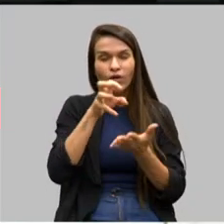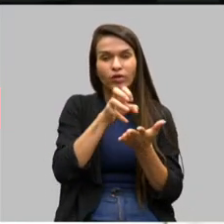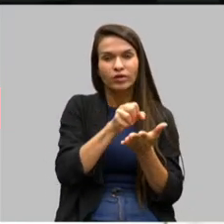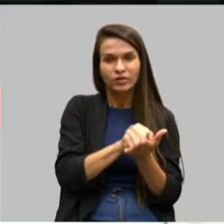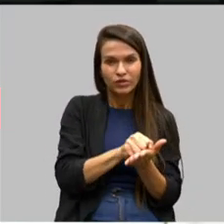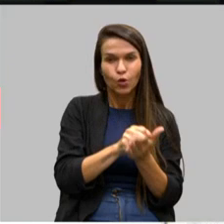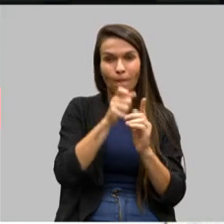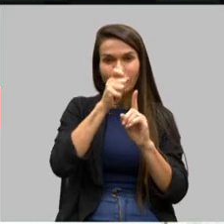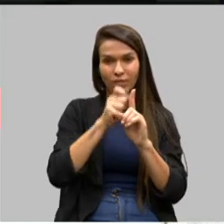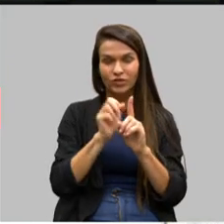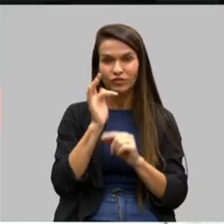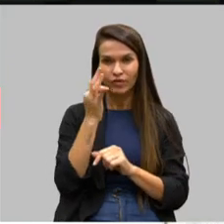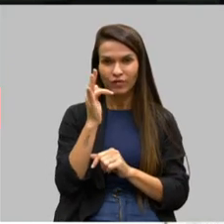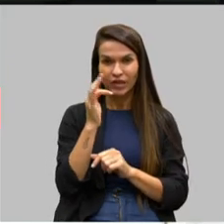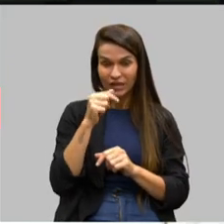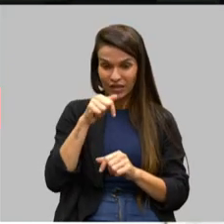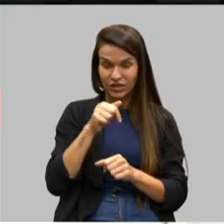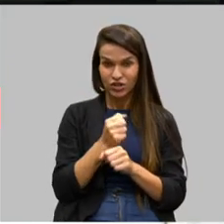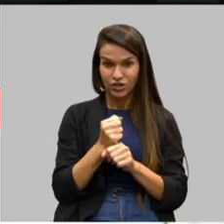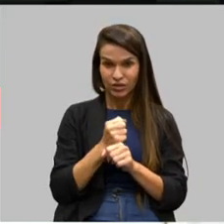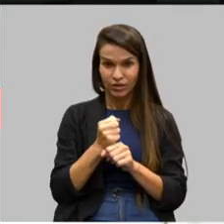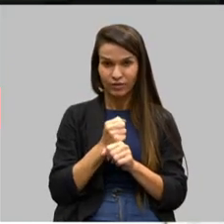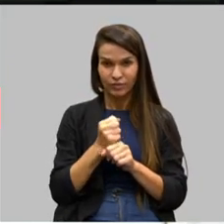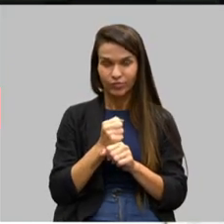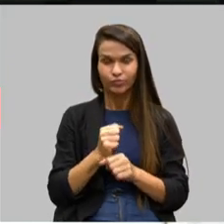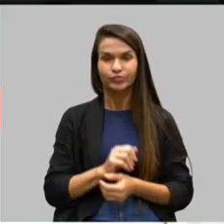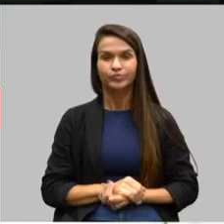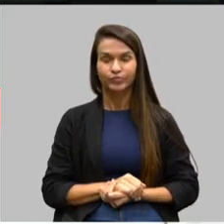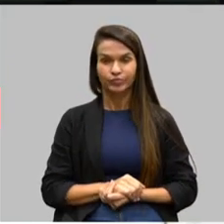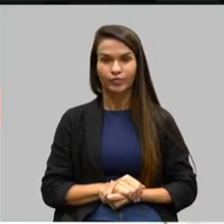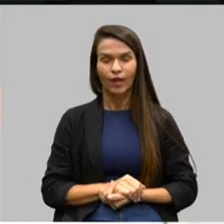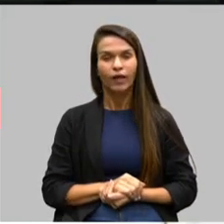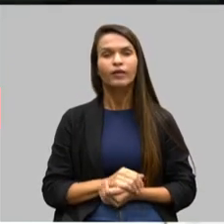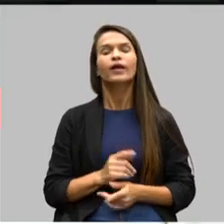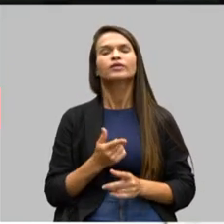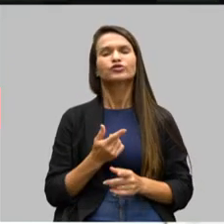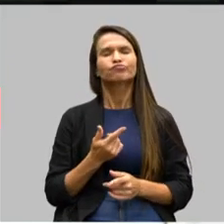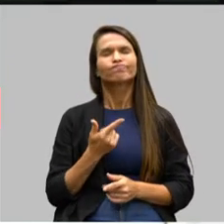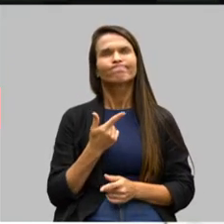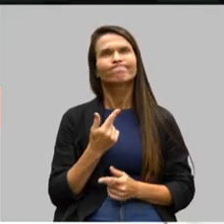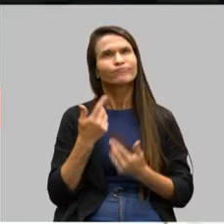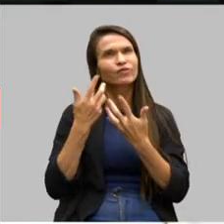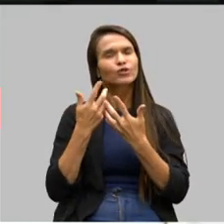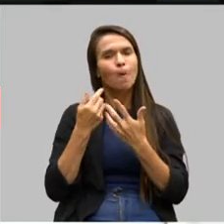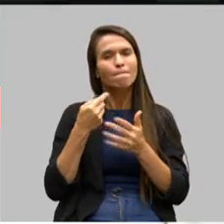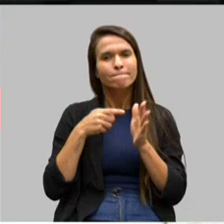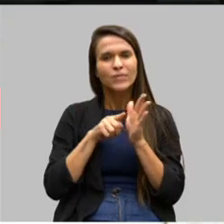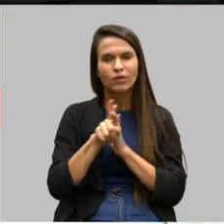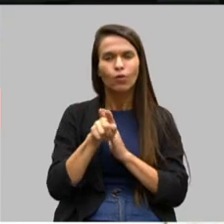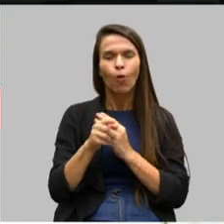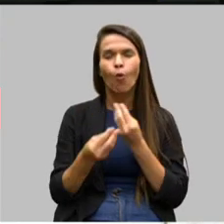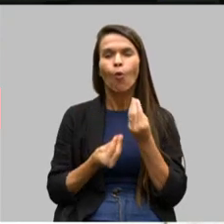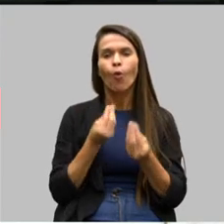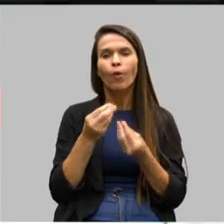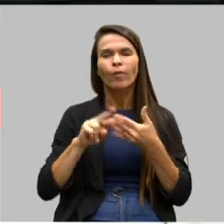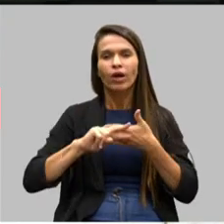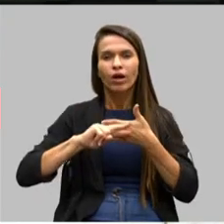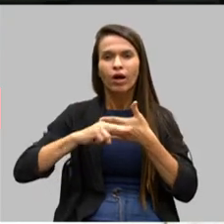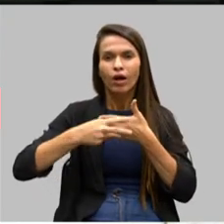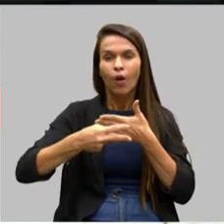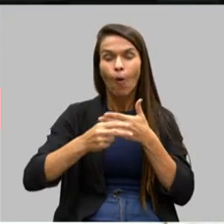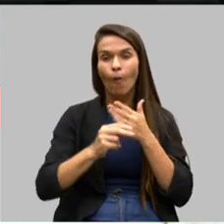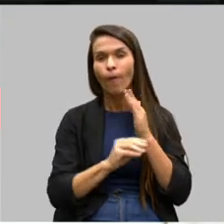mês de fevereiro deste ano. Aí vem mais uma pergunta. Quais as consequências do aumento